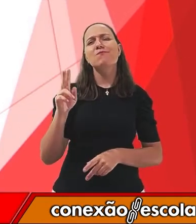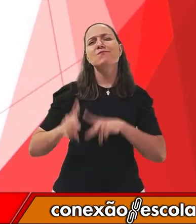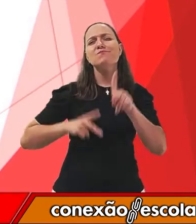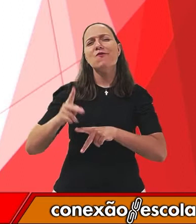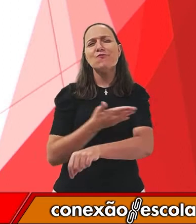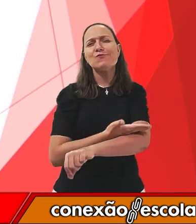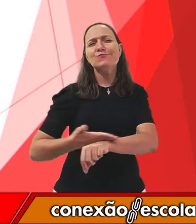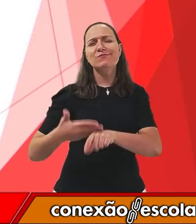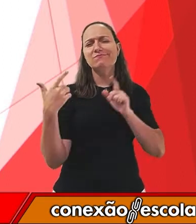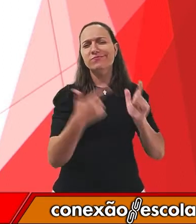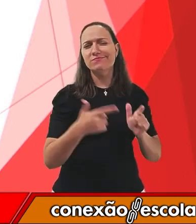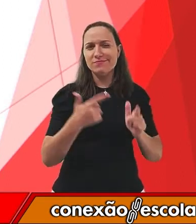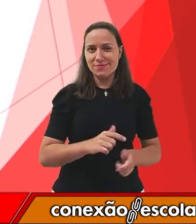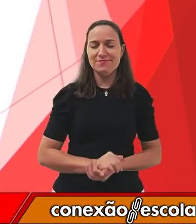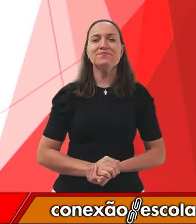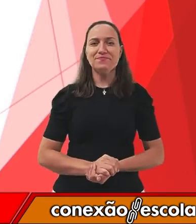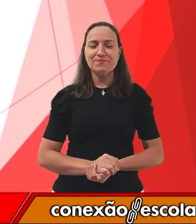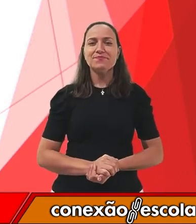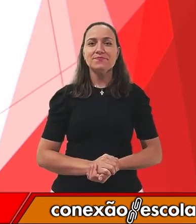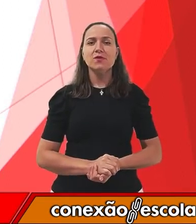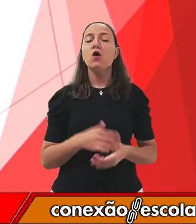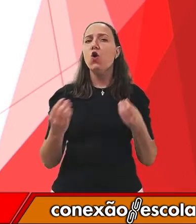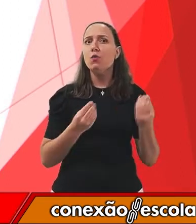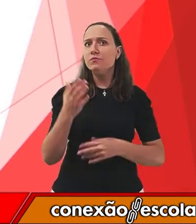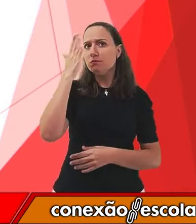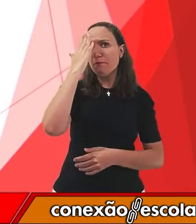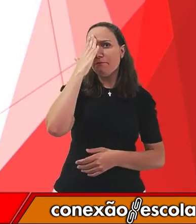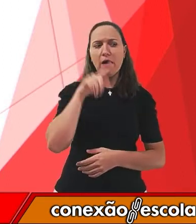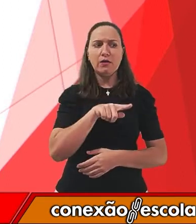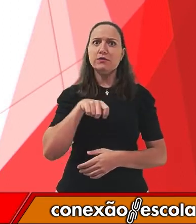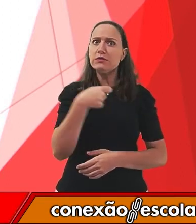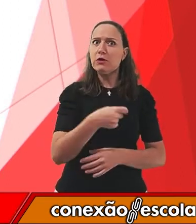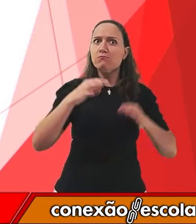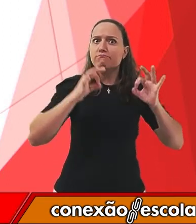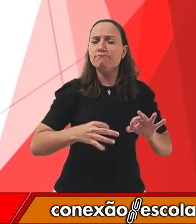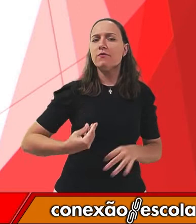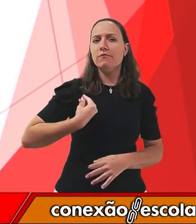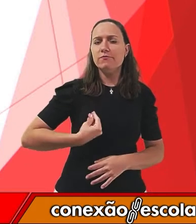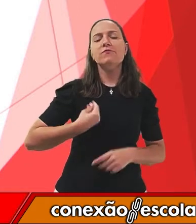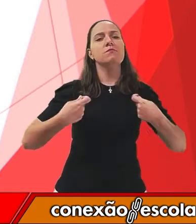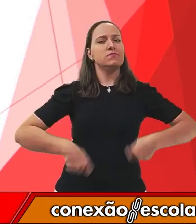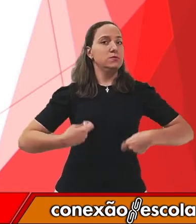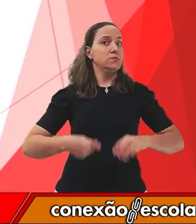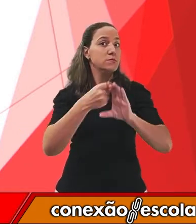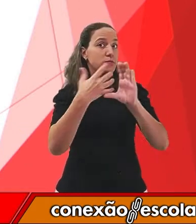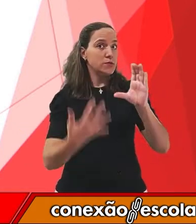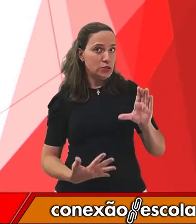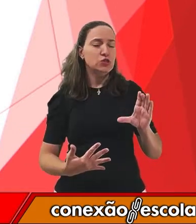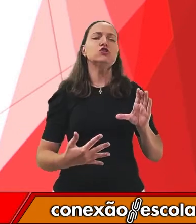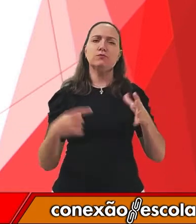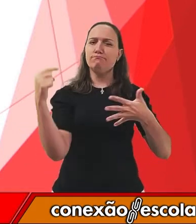conhecemos. Para que um ser seja classificado como ser vivo, ele tem que ter algumas